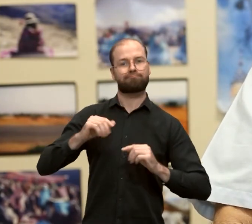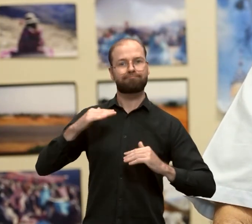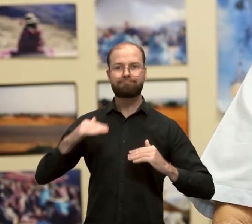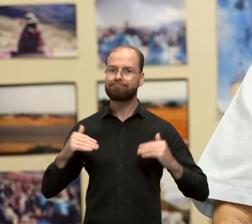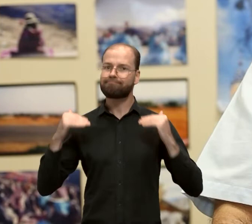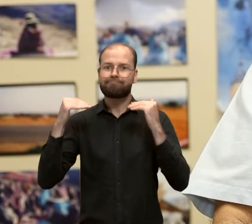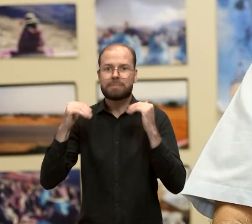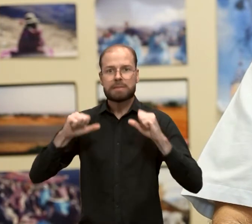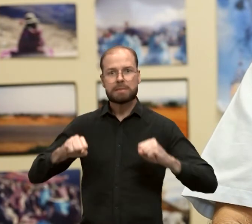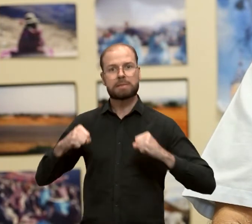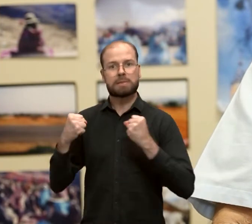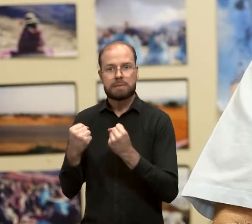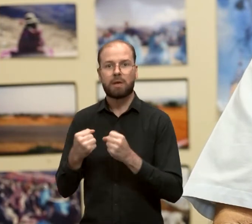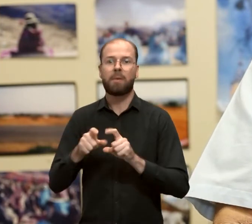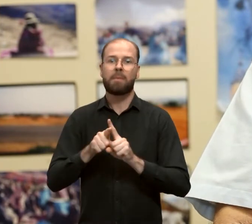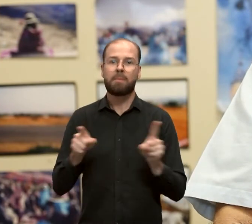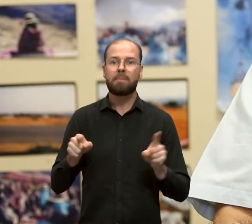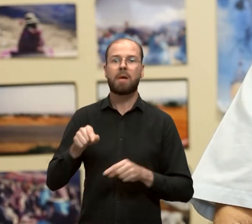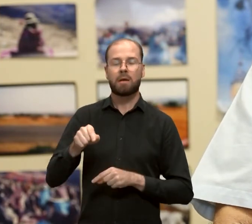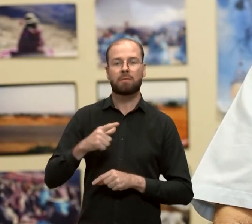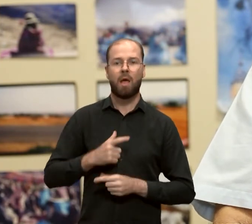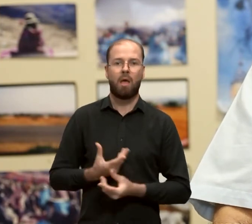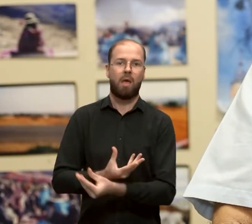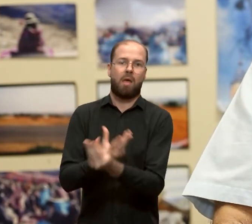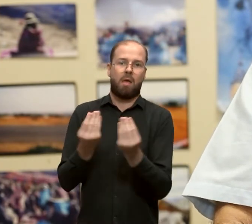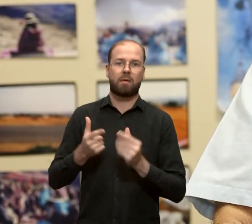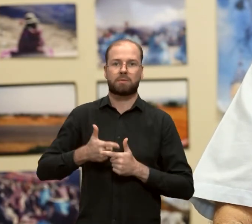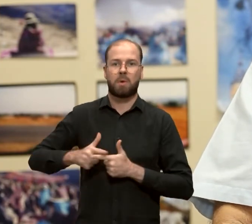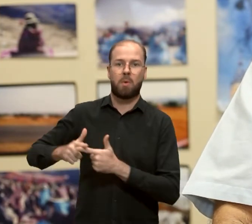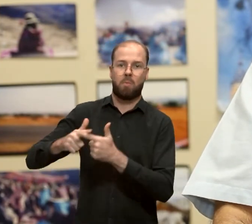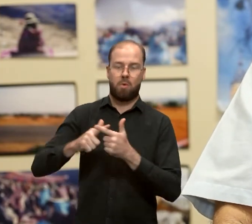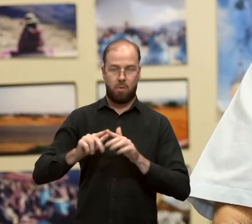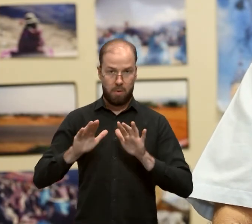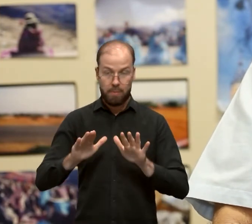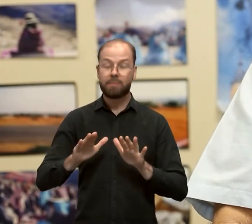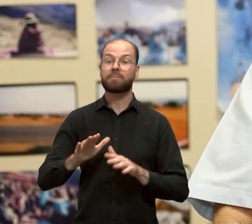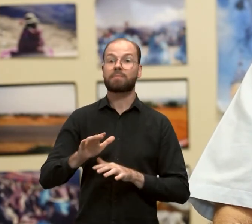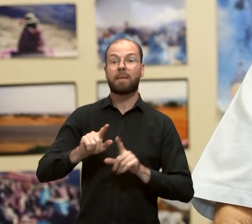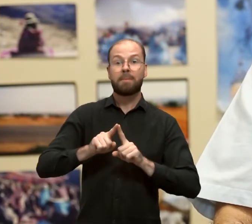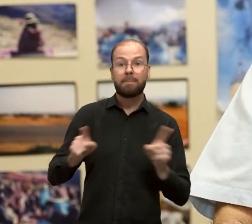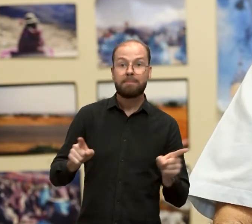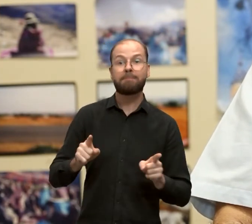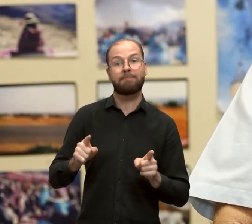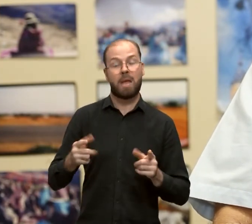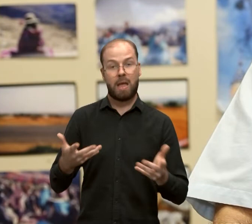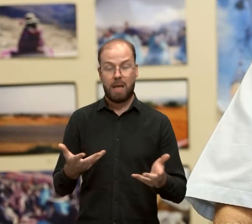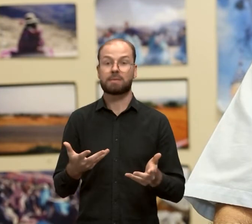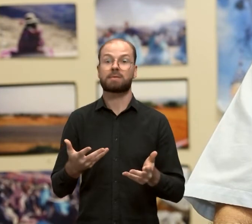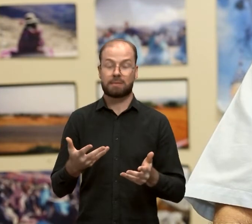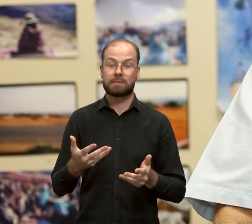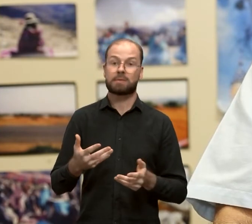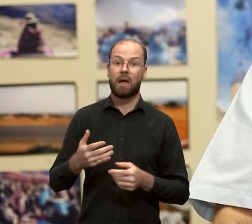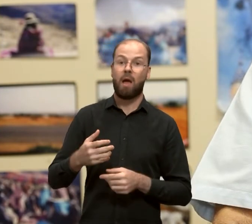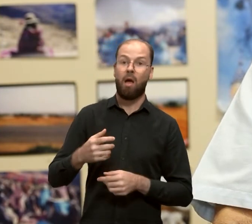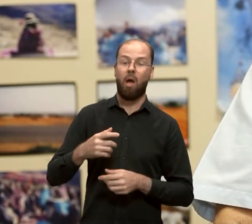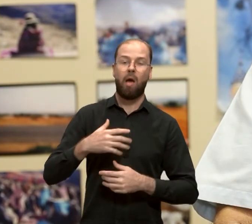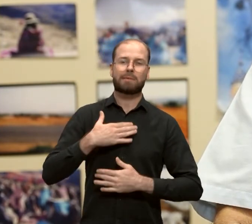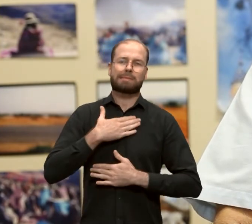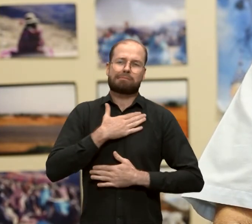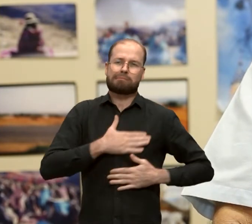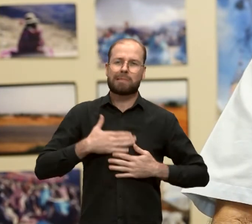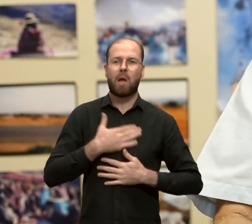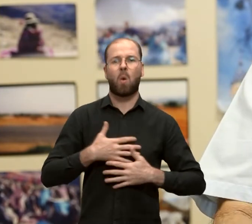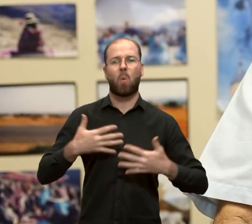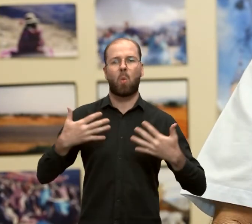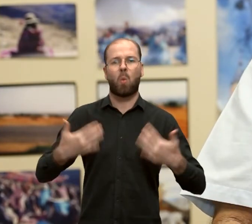disso tivemos uma série de problemas. Mas apesar disso, foi um nível de satisfação muito grande a